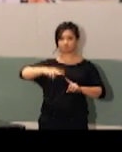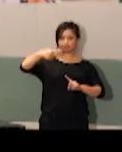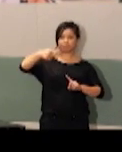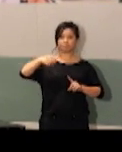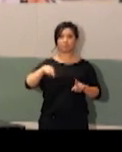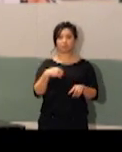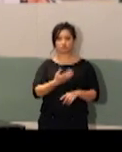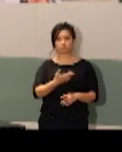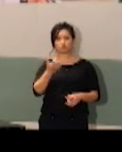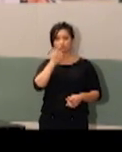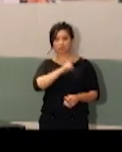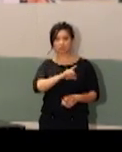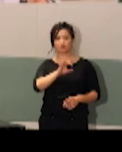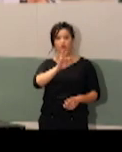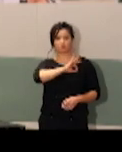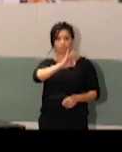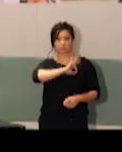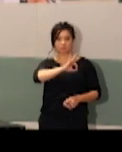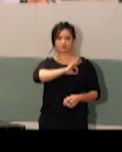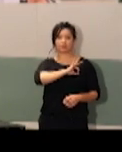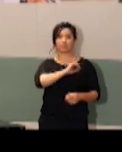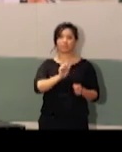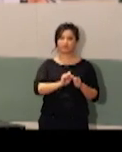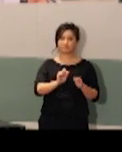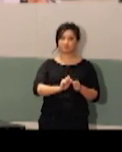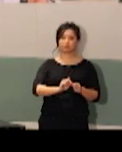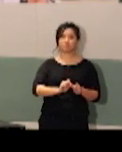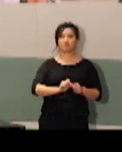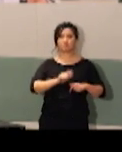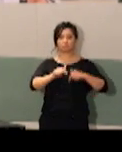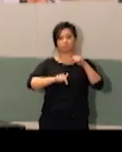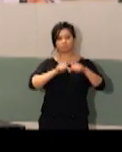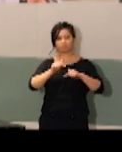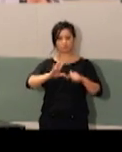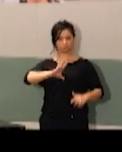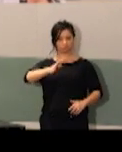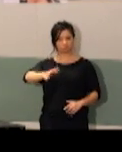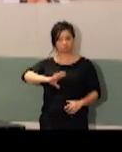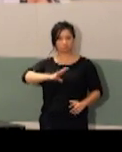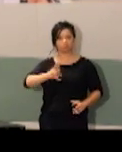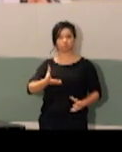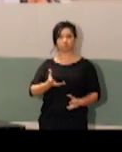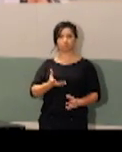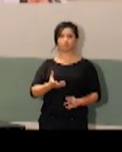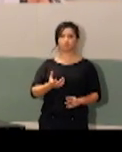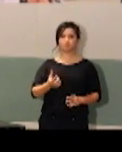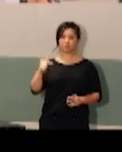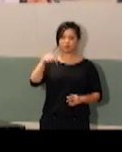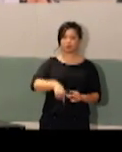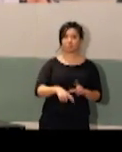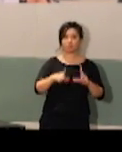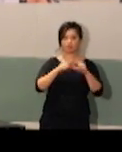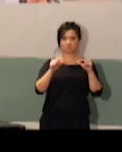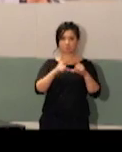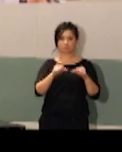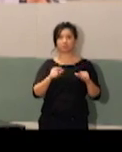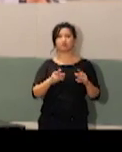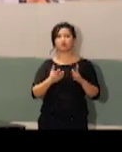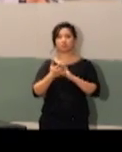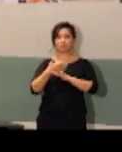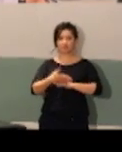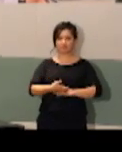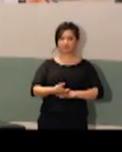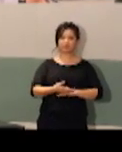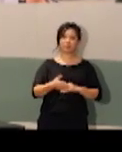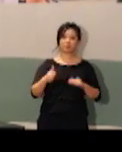policiais militares em uma atitude ousada, corajosa e única aqui no Distrito Federal, agora nessa última mobilização, através do